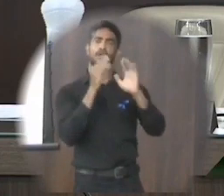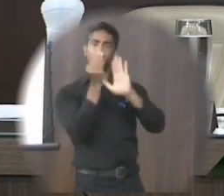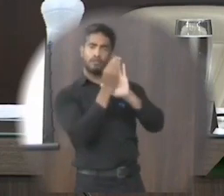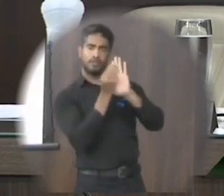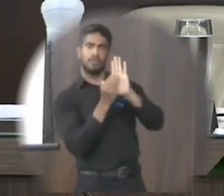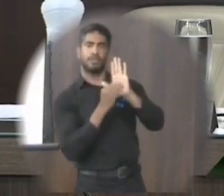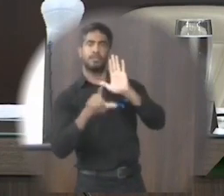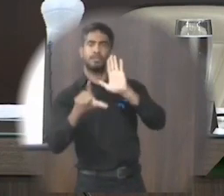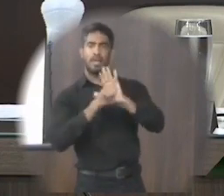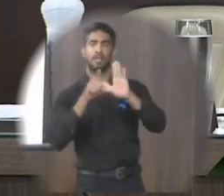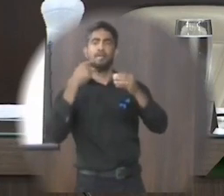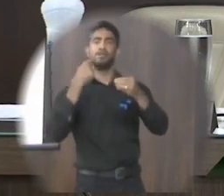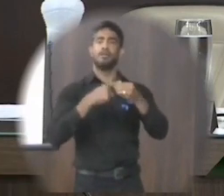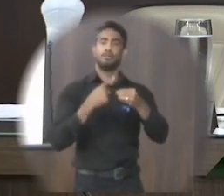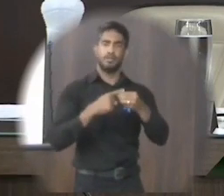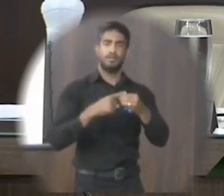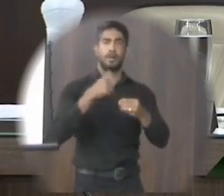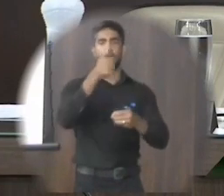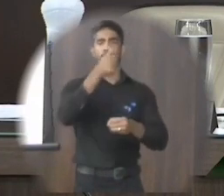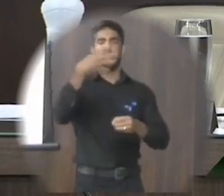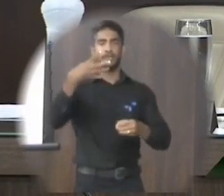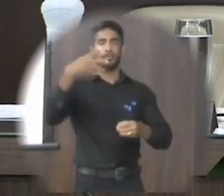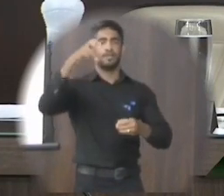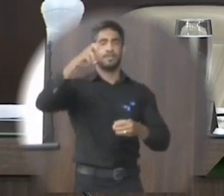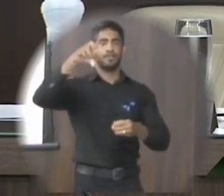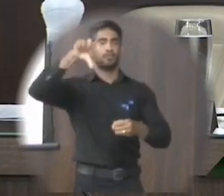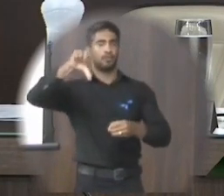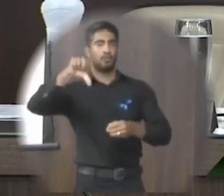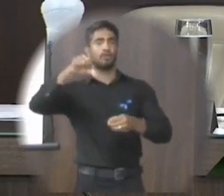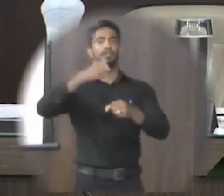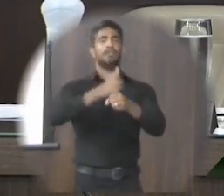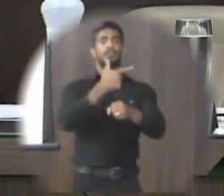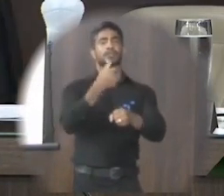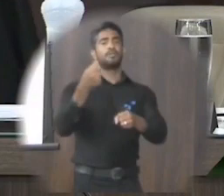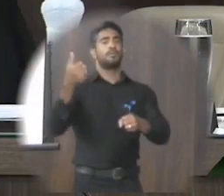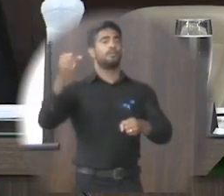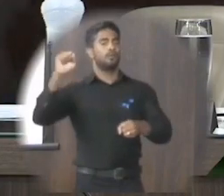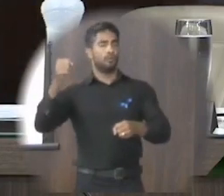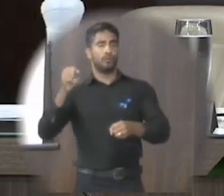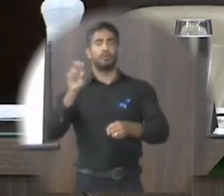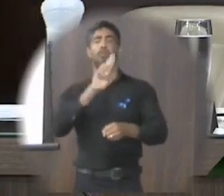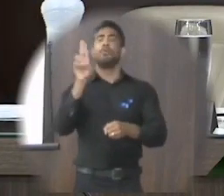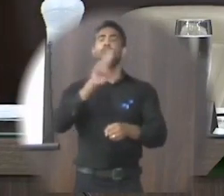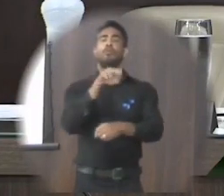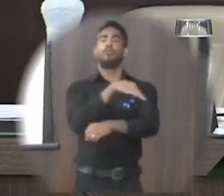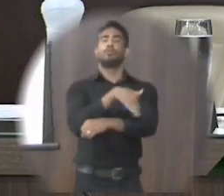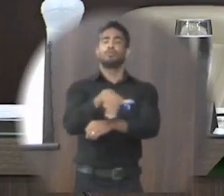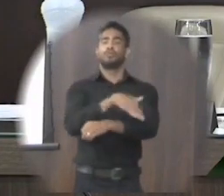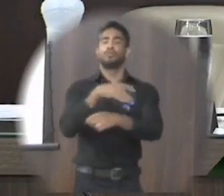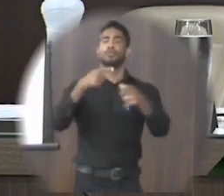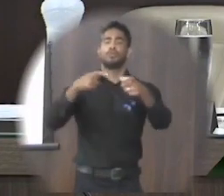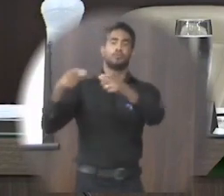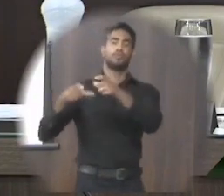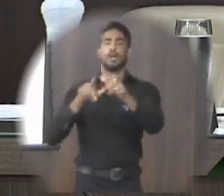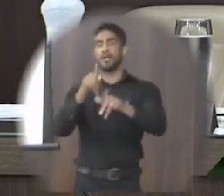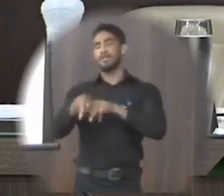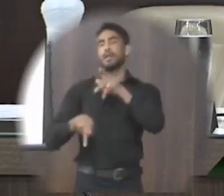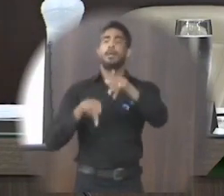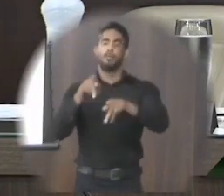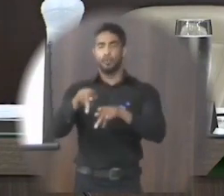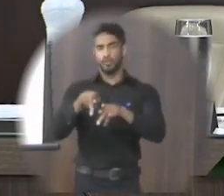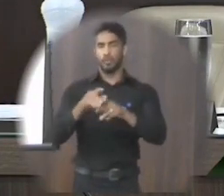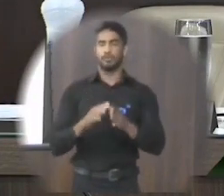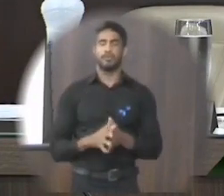exigidos na Lei Municipal número 1459/2002, que dispõe sobre denominação dos próprios públicos.